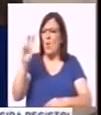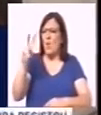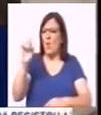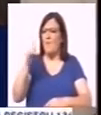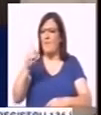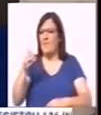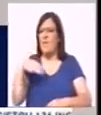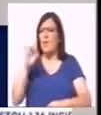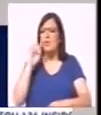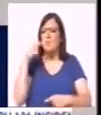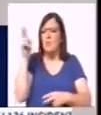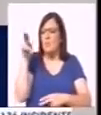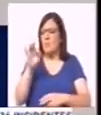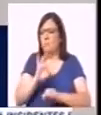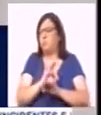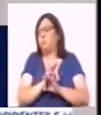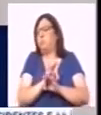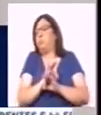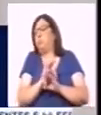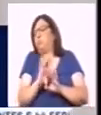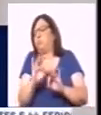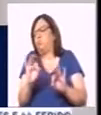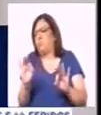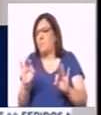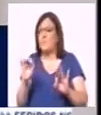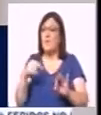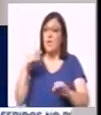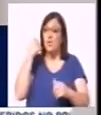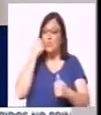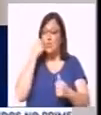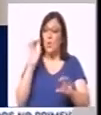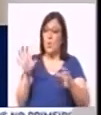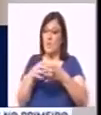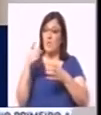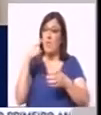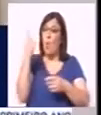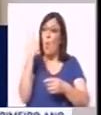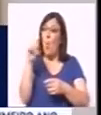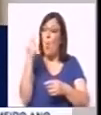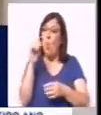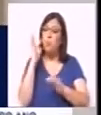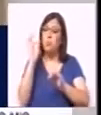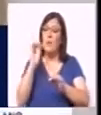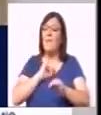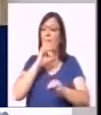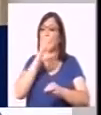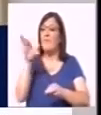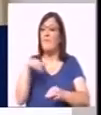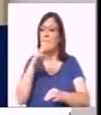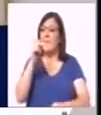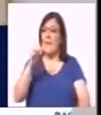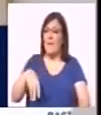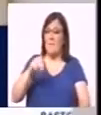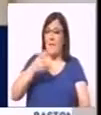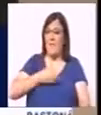muito especial, uma genialidade. Nesta exposição coletiva podemos encontrar um original que foi cedido por familiares de Amadeu. Esta